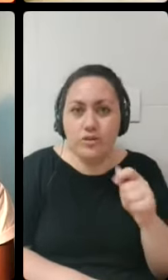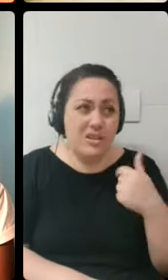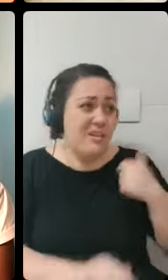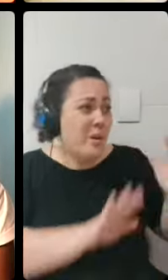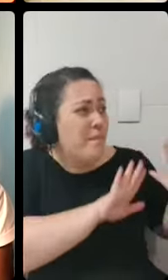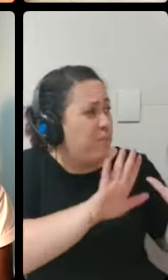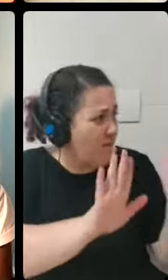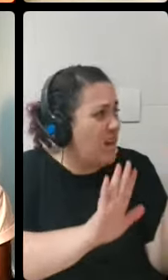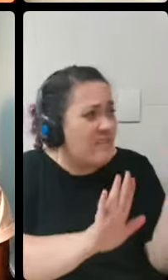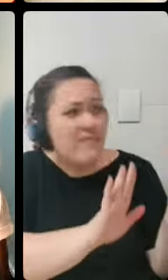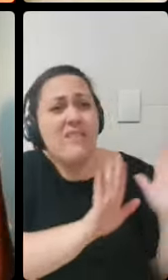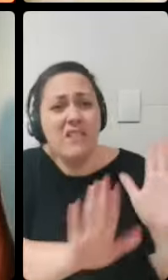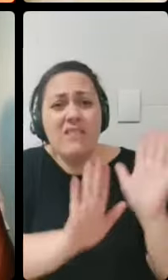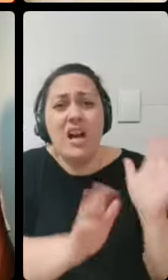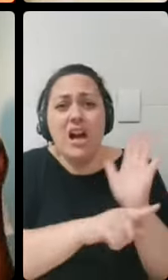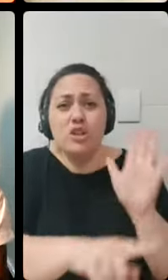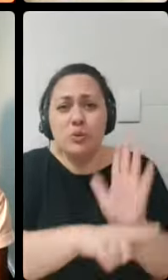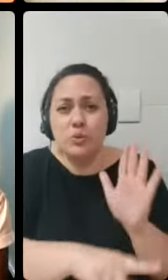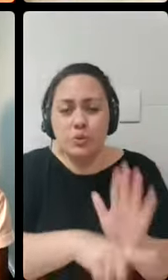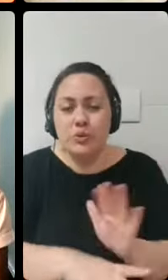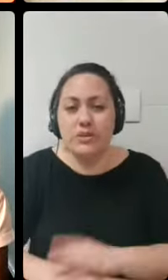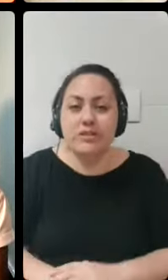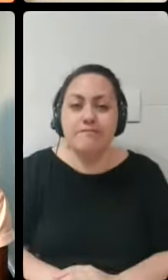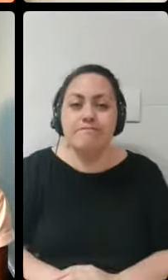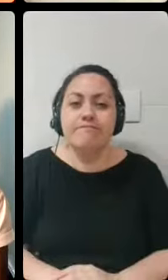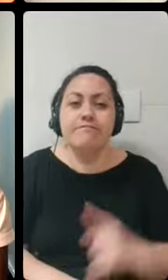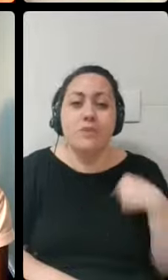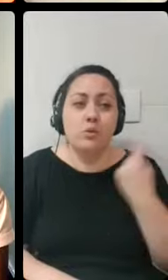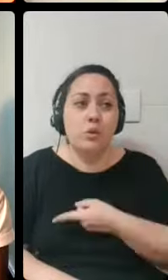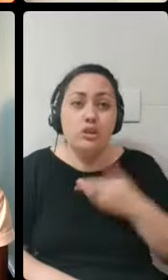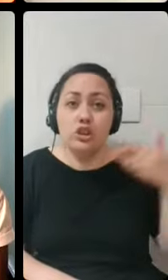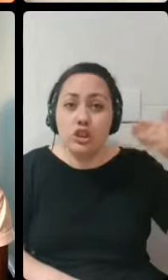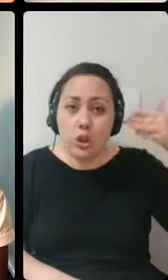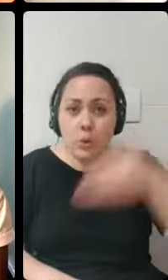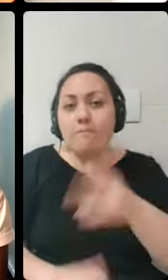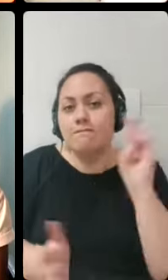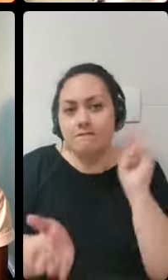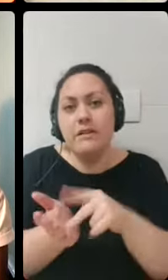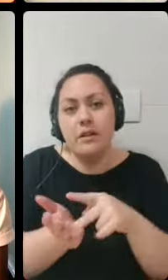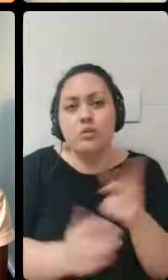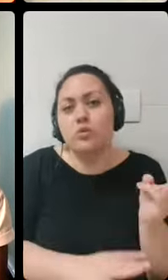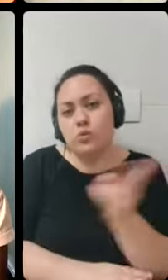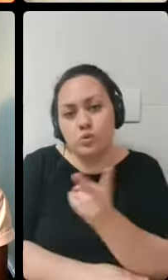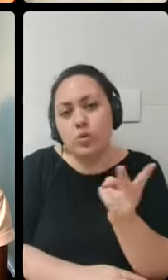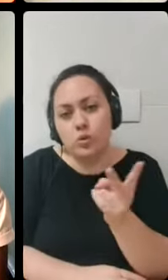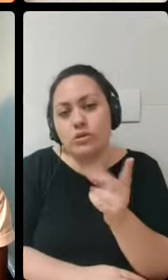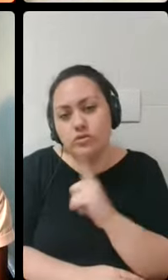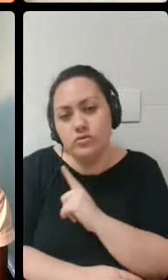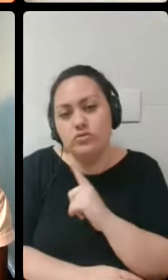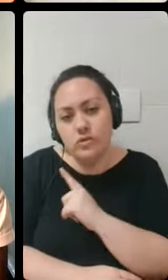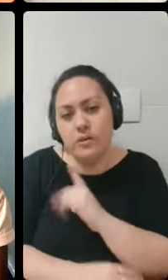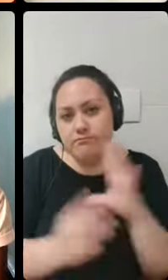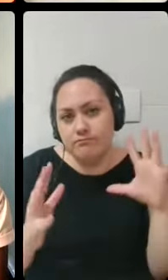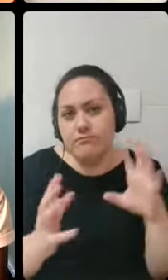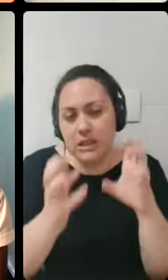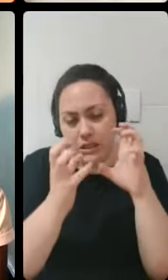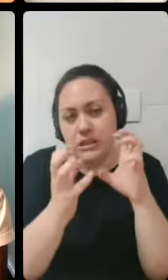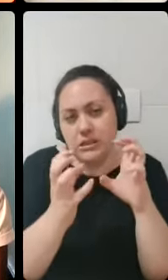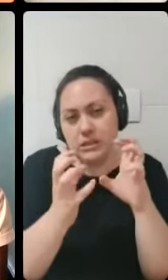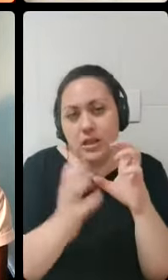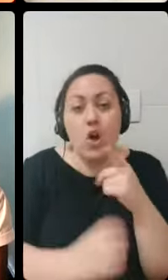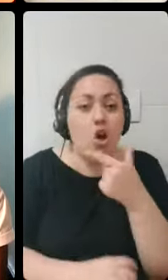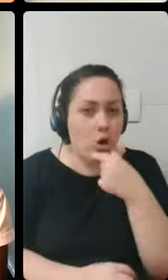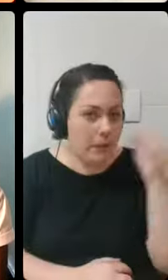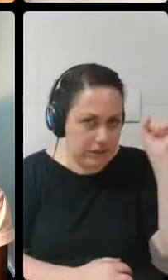correndo nos ajudar. E aí quando a gente chegou lá, tipo, realmente eles estavam tendo um mal-entendido, né? O cara realmente estava